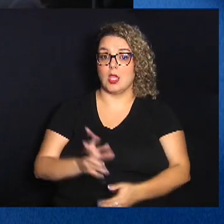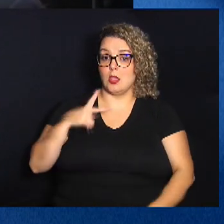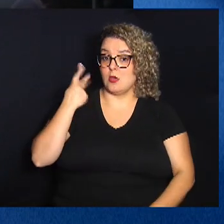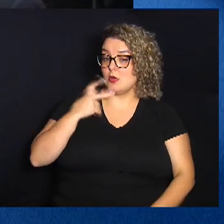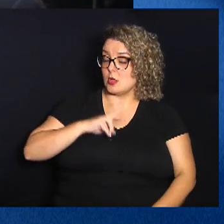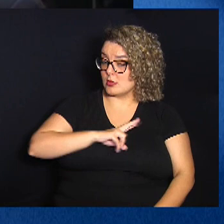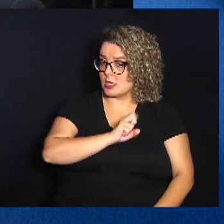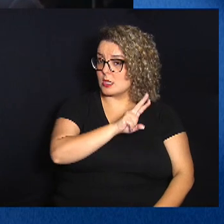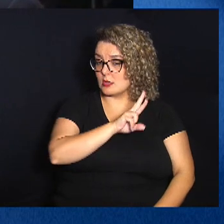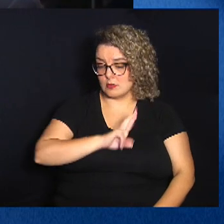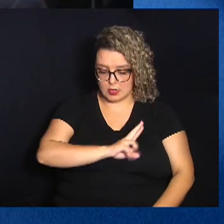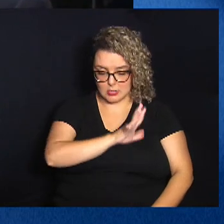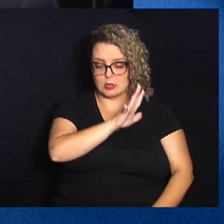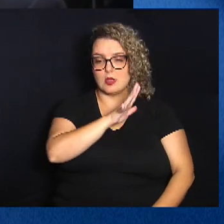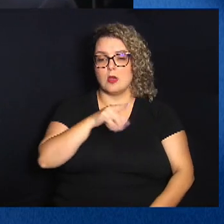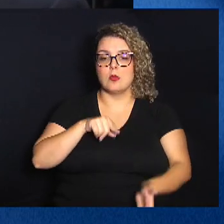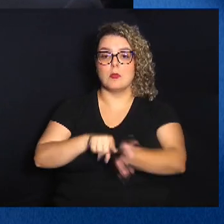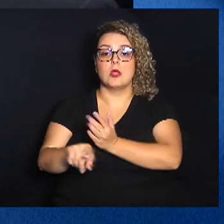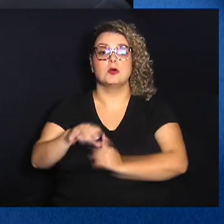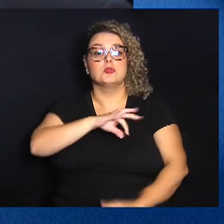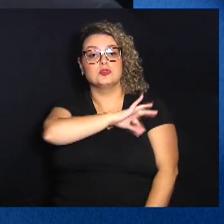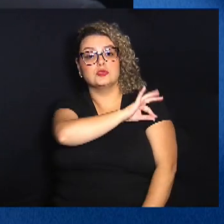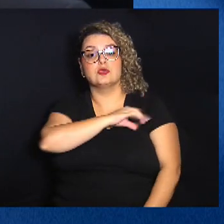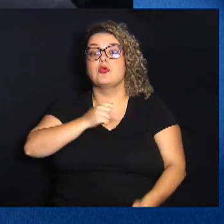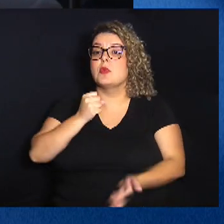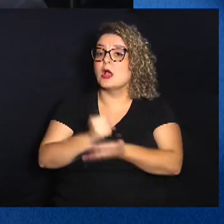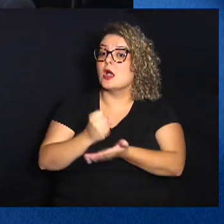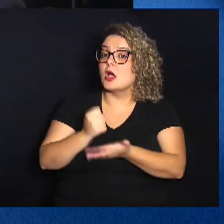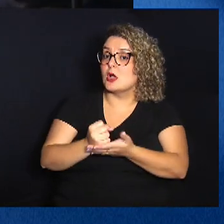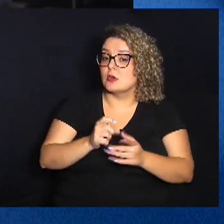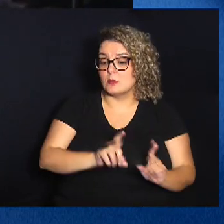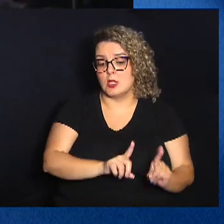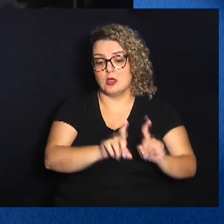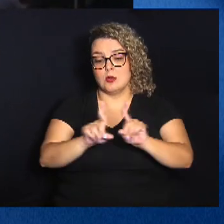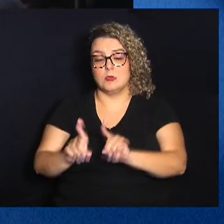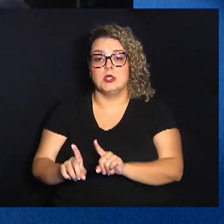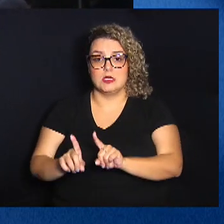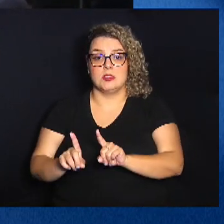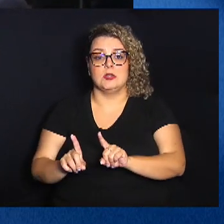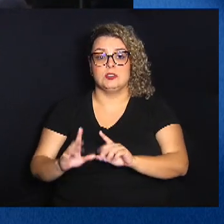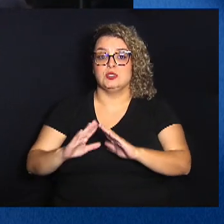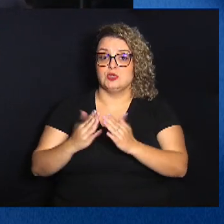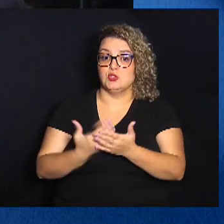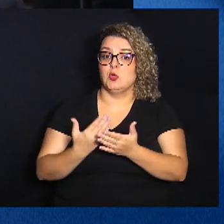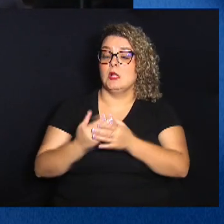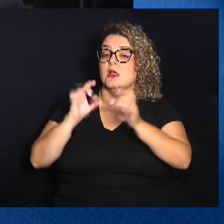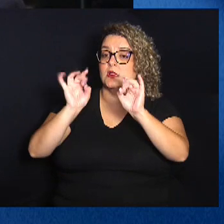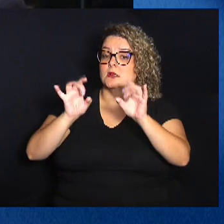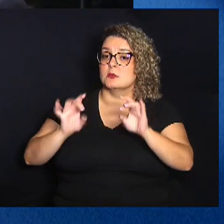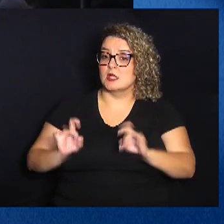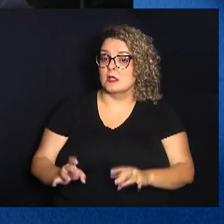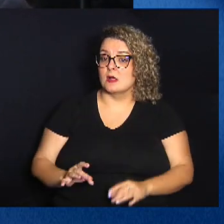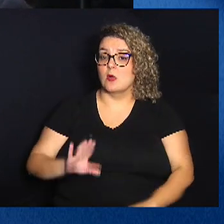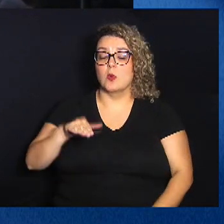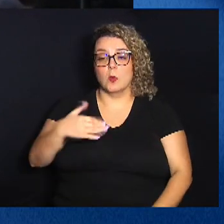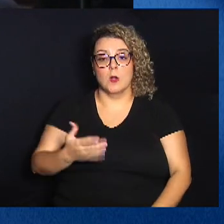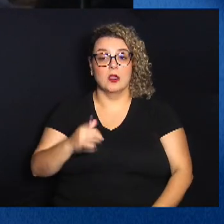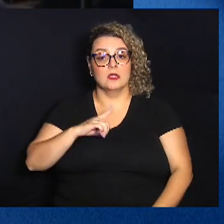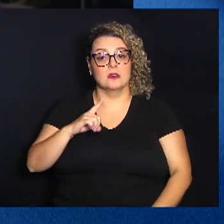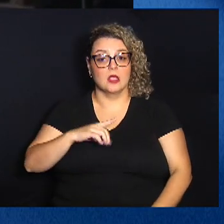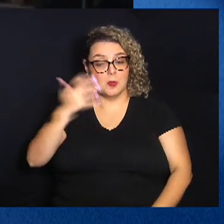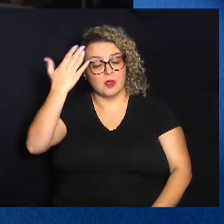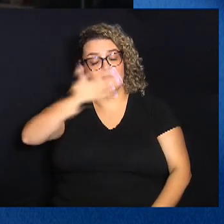Gás questiona a Prefeitura sobre a contratação de acompanhantes escolares especializados nos casos de